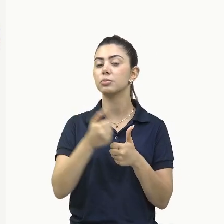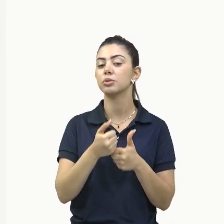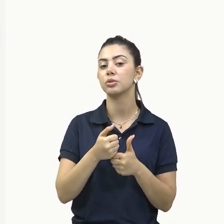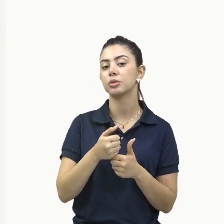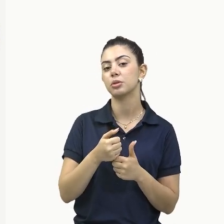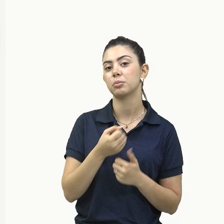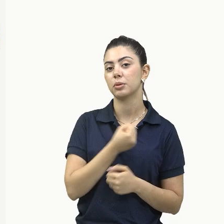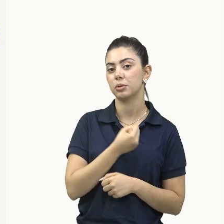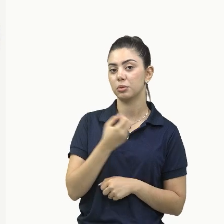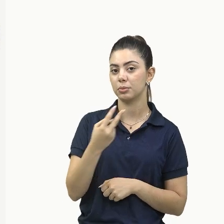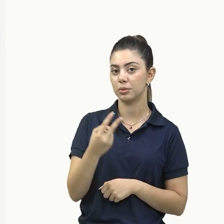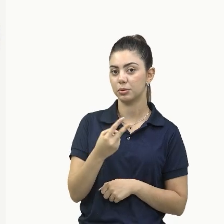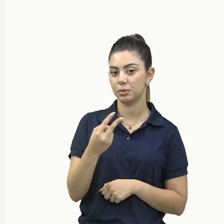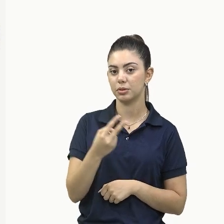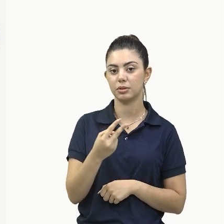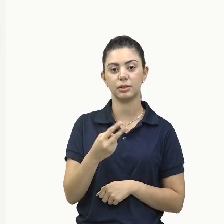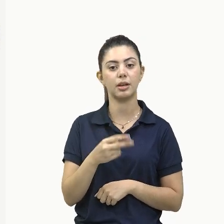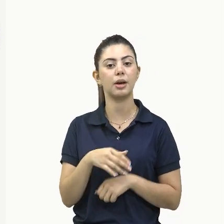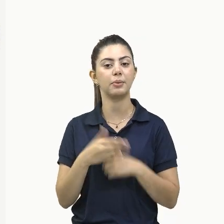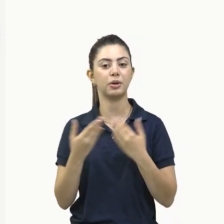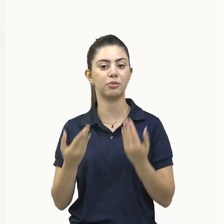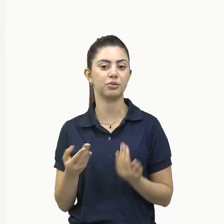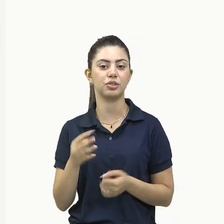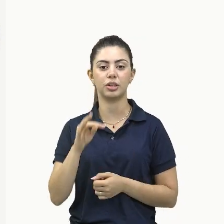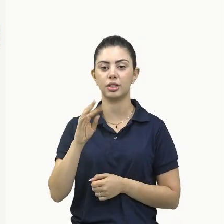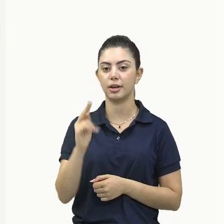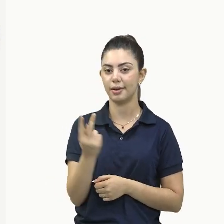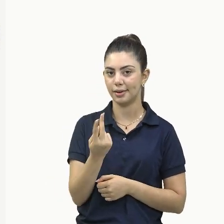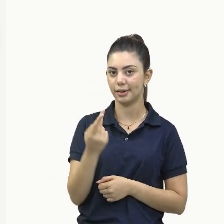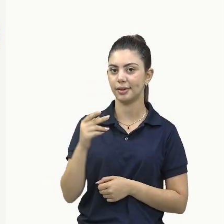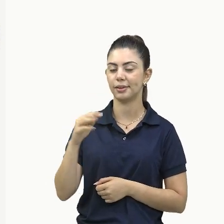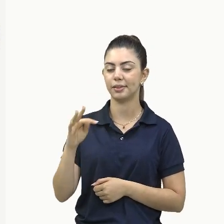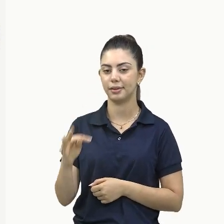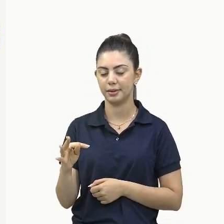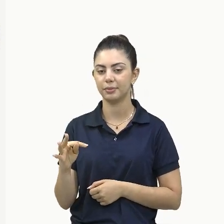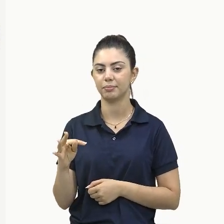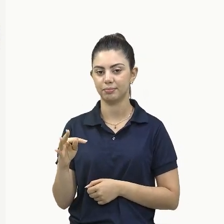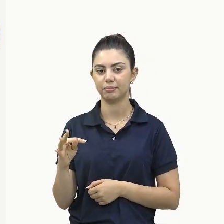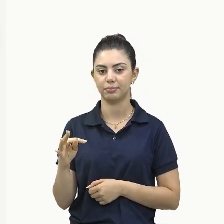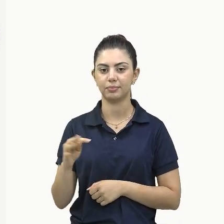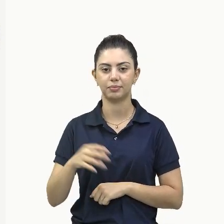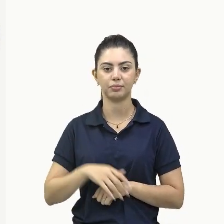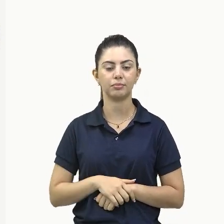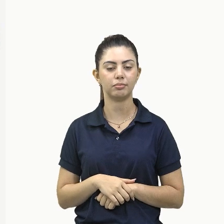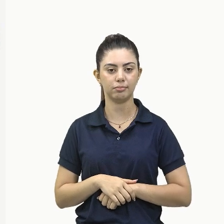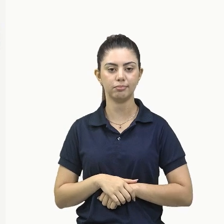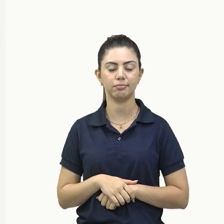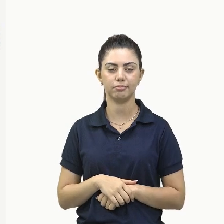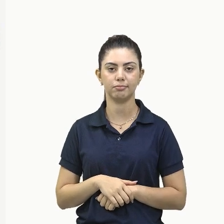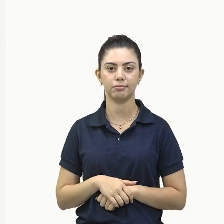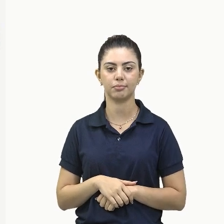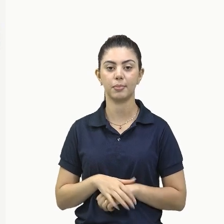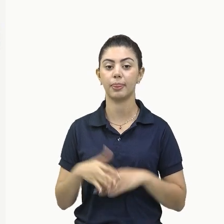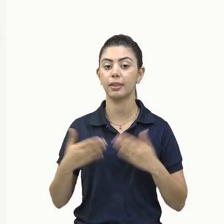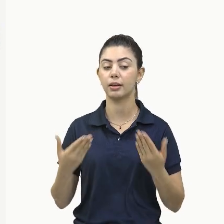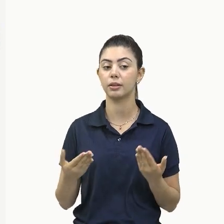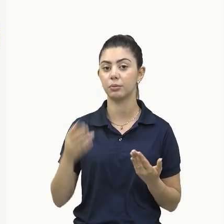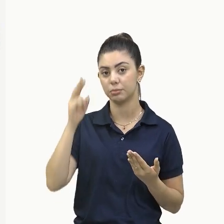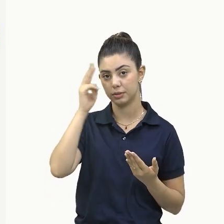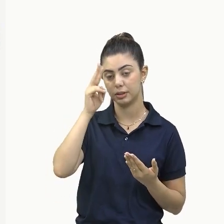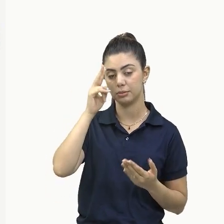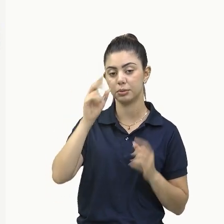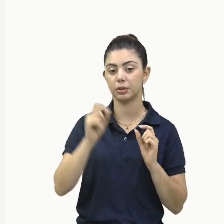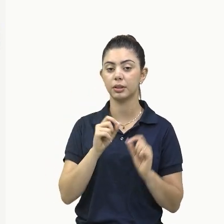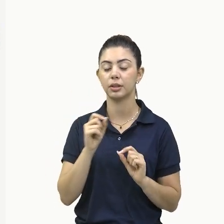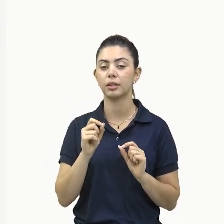2. Em quem mesmo? Na equação h de t. Pois bem, então, lembrando, né?